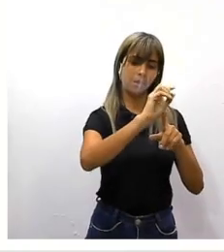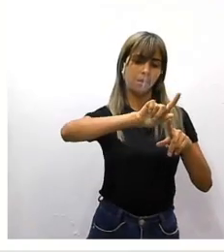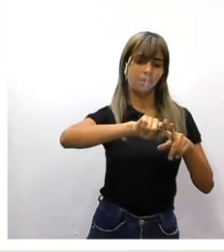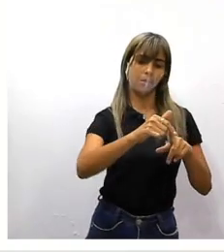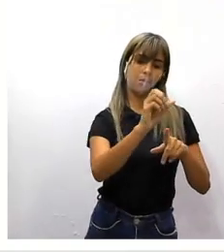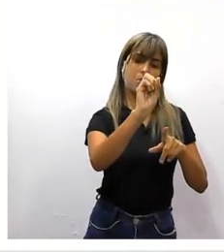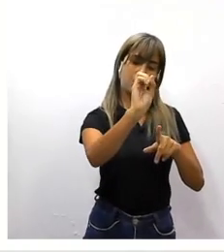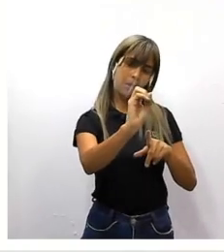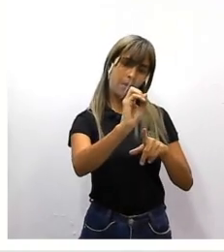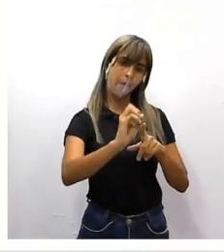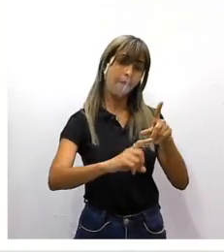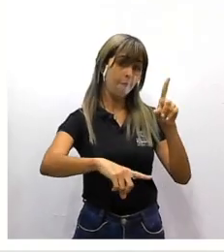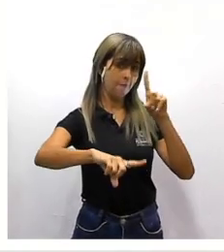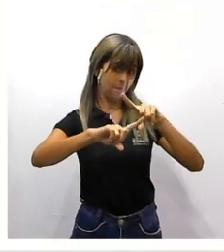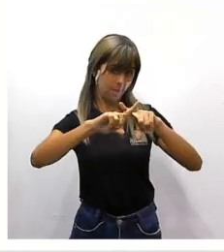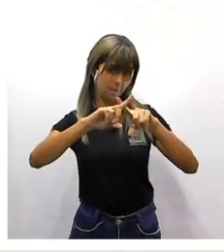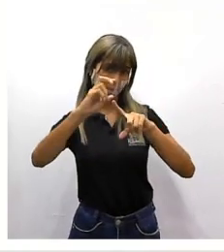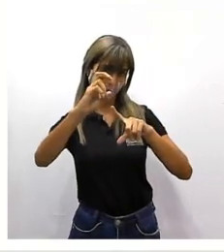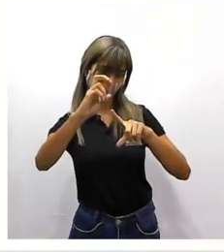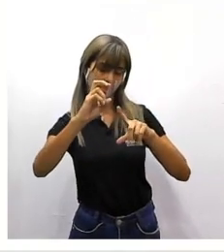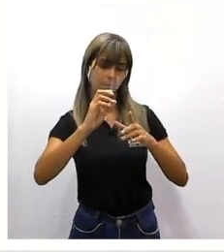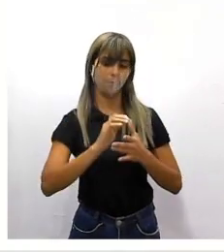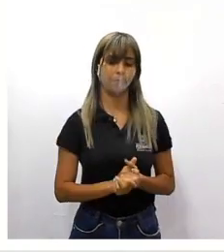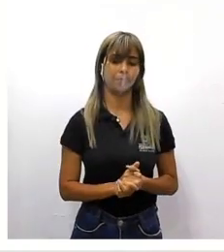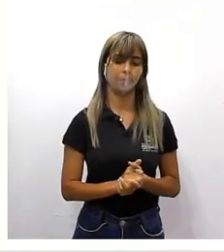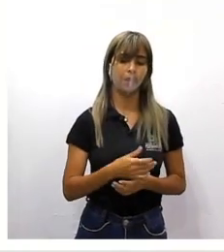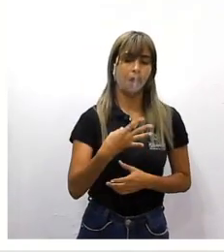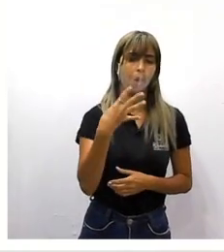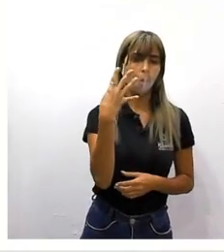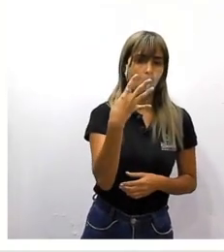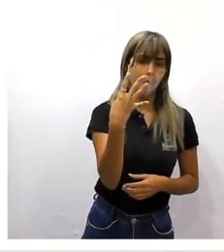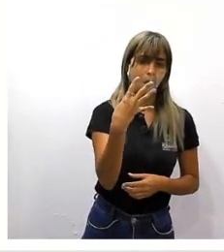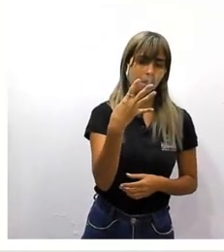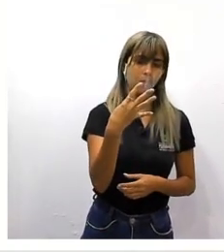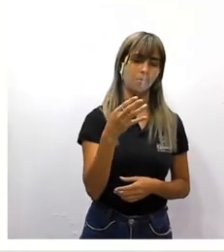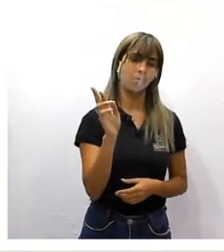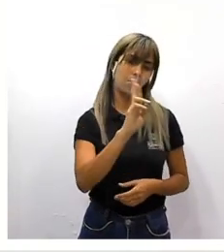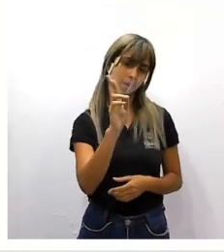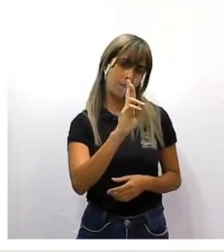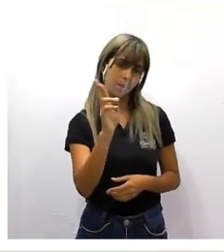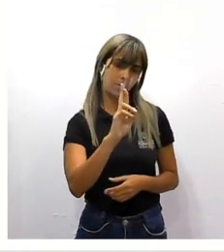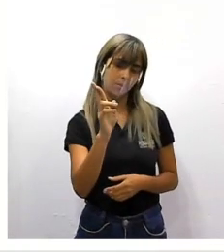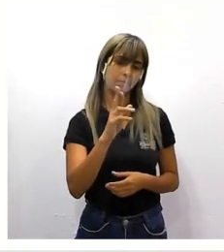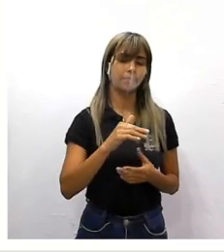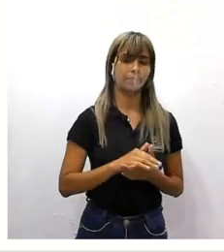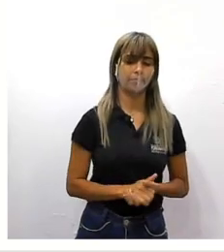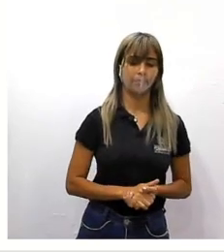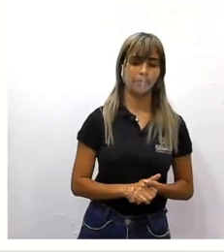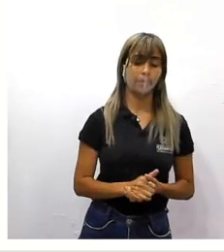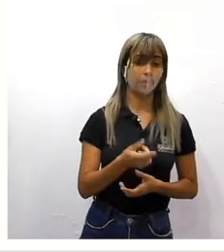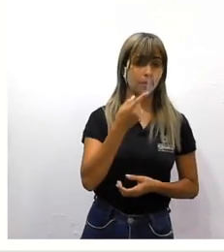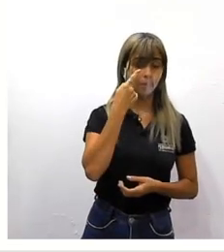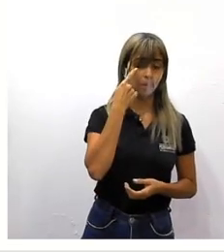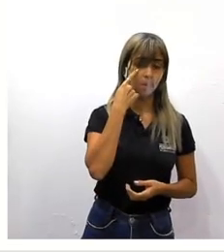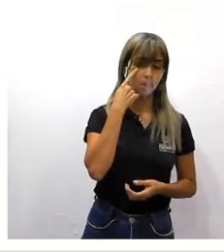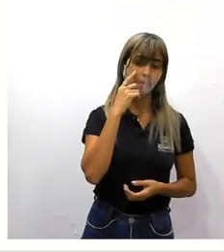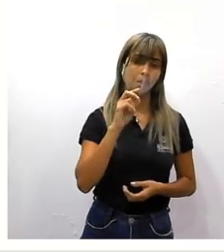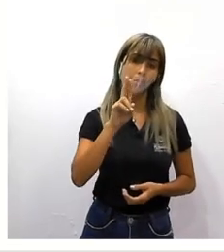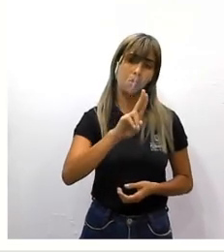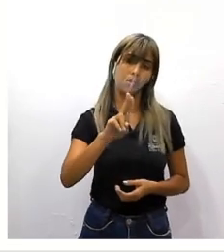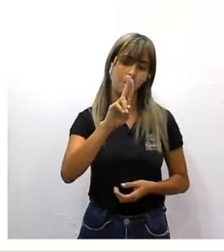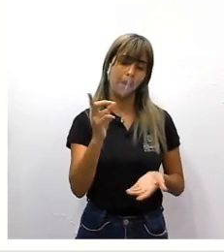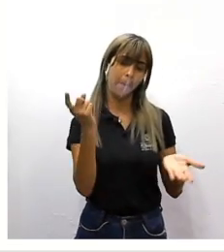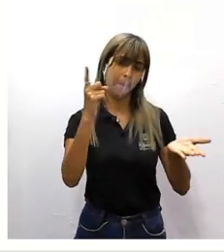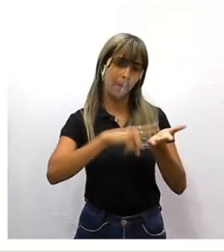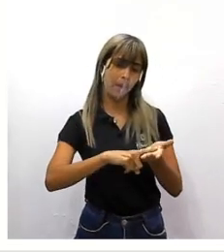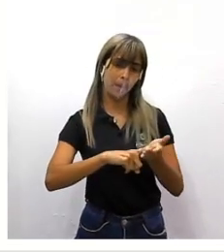vezes 5. Massa. Então, ó, vai dar 4. Se você somar, R$4. Veja aqui, se usar a marca